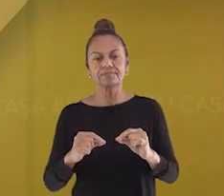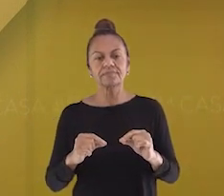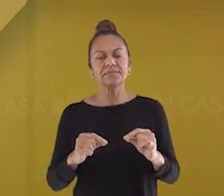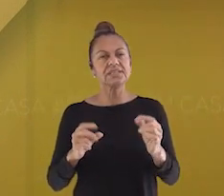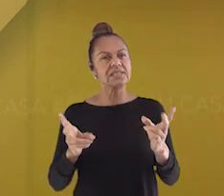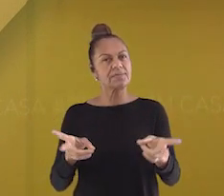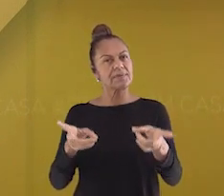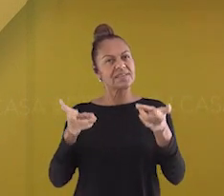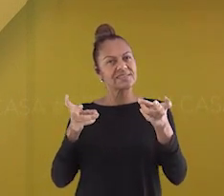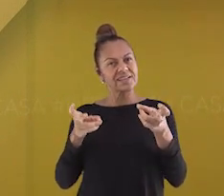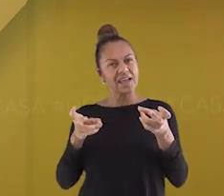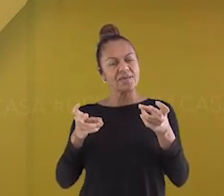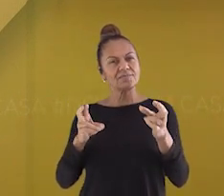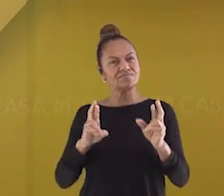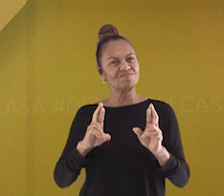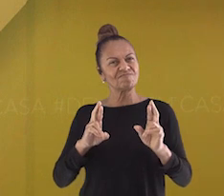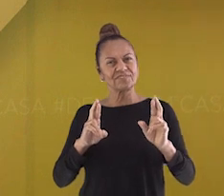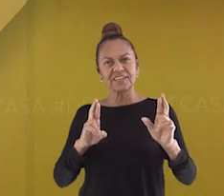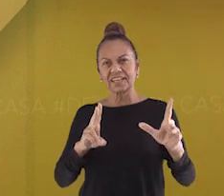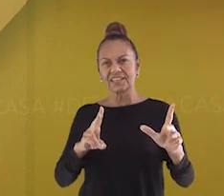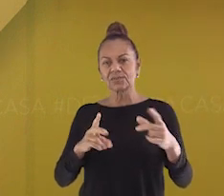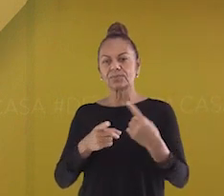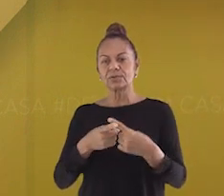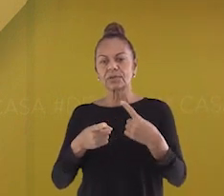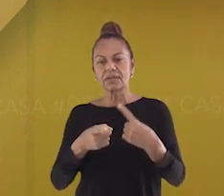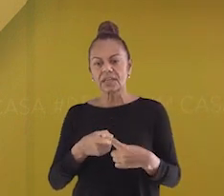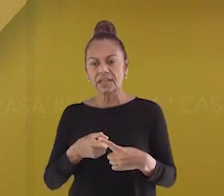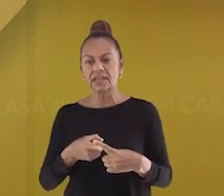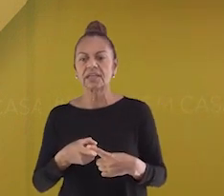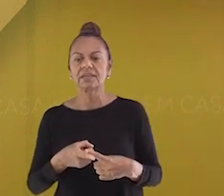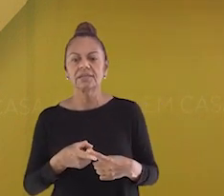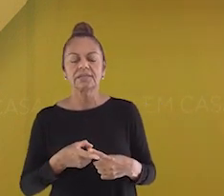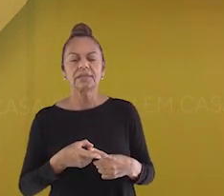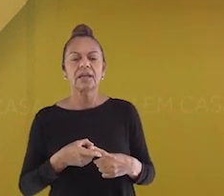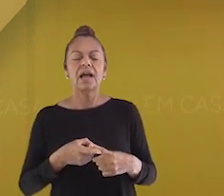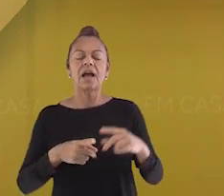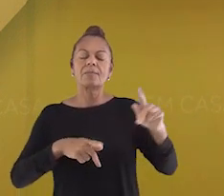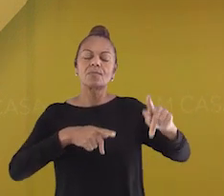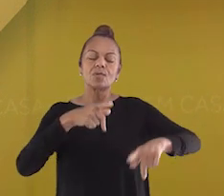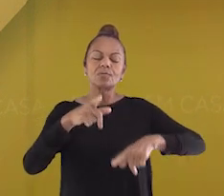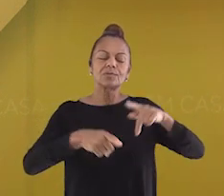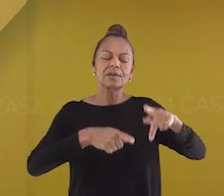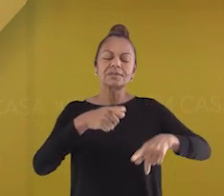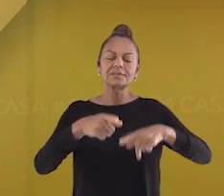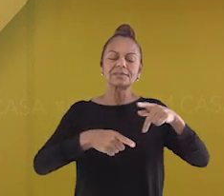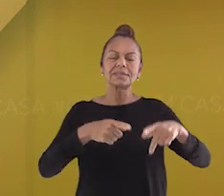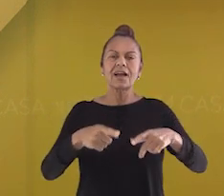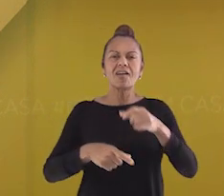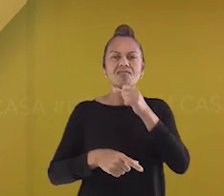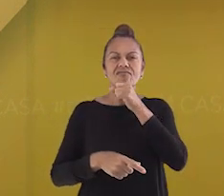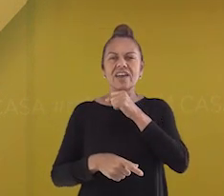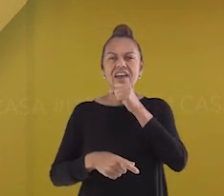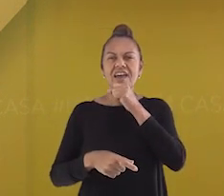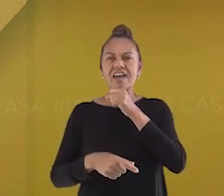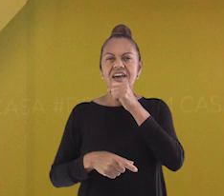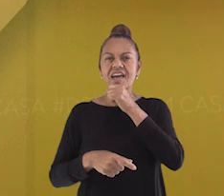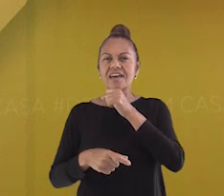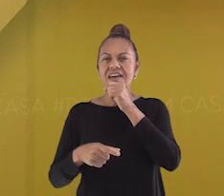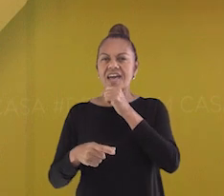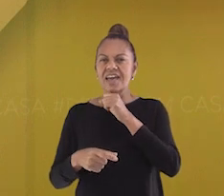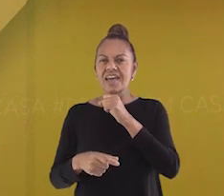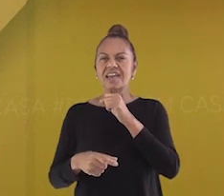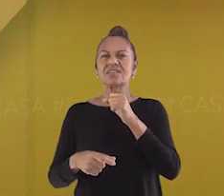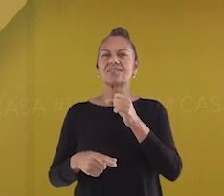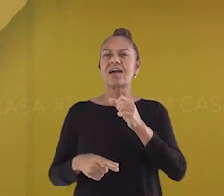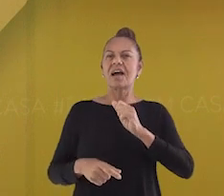temos 87,6 milhões de pessoas. Isso se deve provavelmente ao fato da